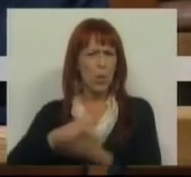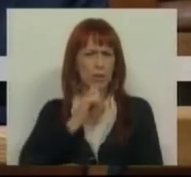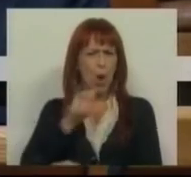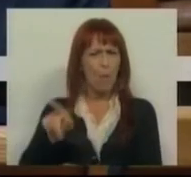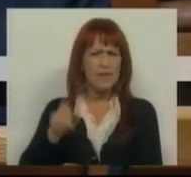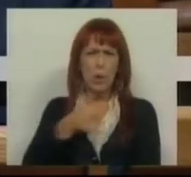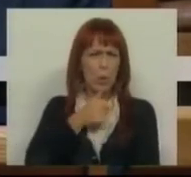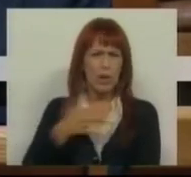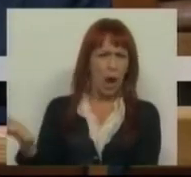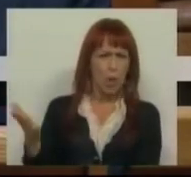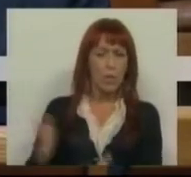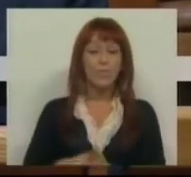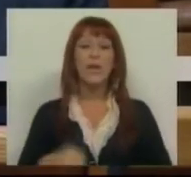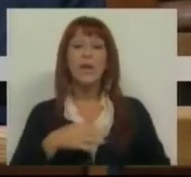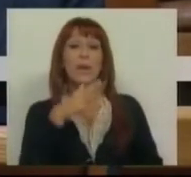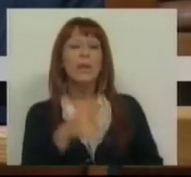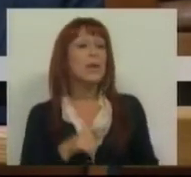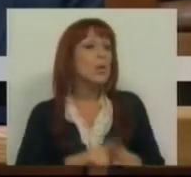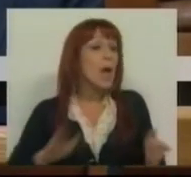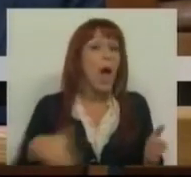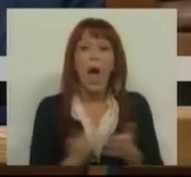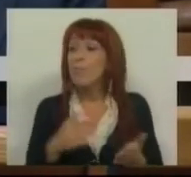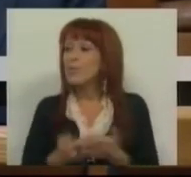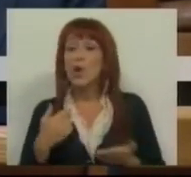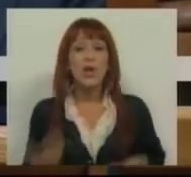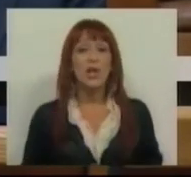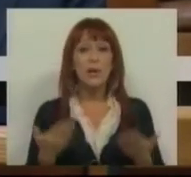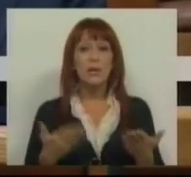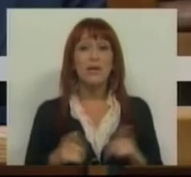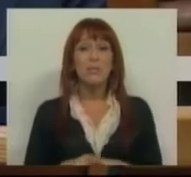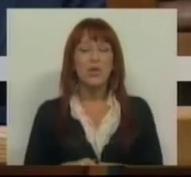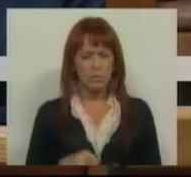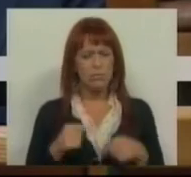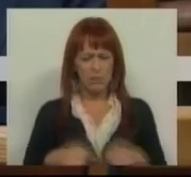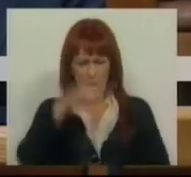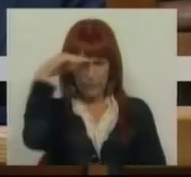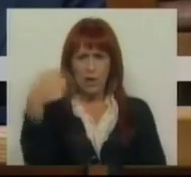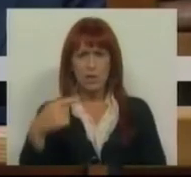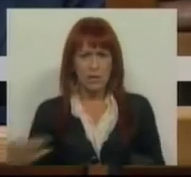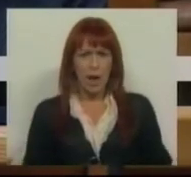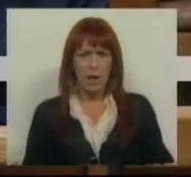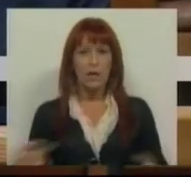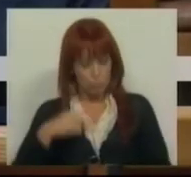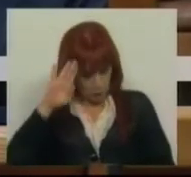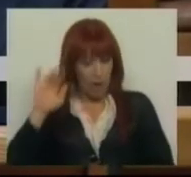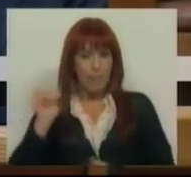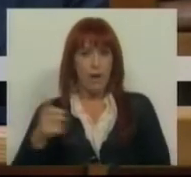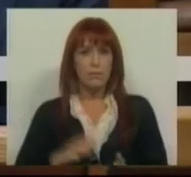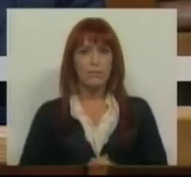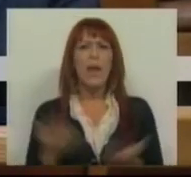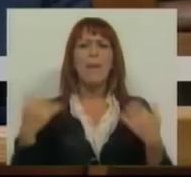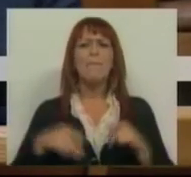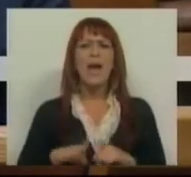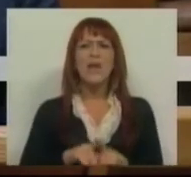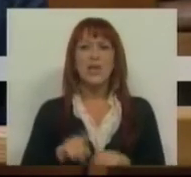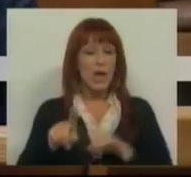opção. Dirão que as propostas que fazemos não são isentas de dificuldades. Sabemos bem, mas